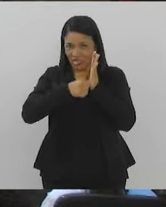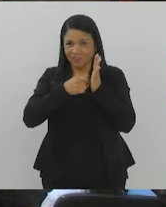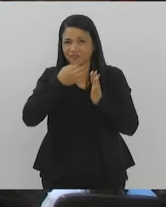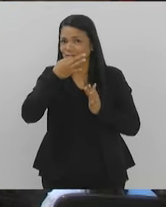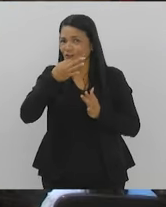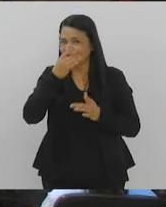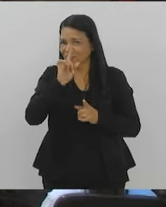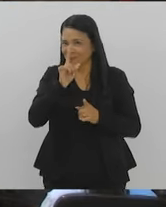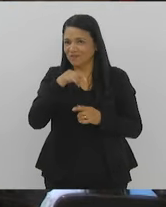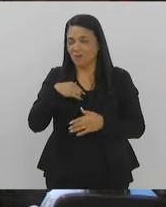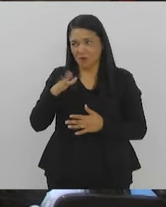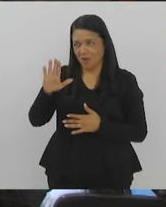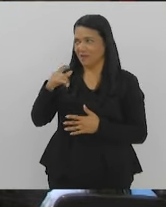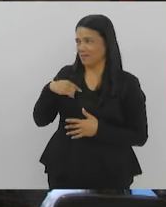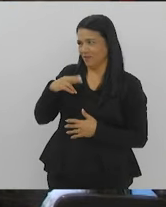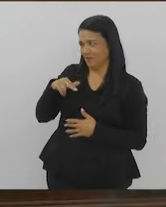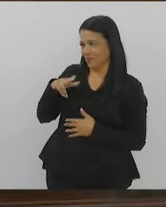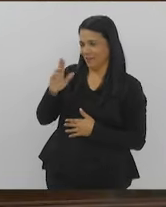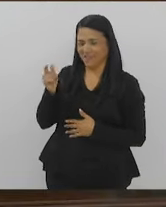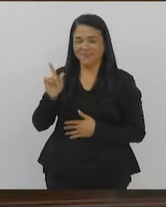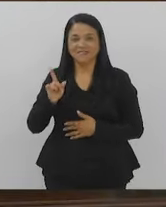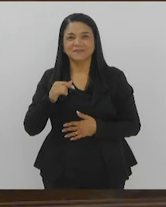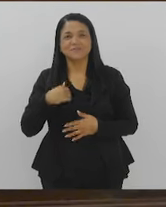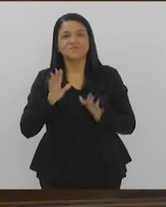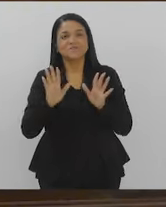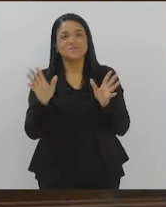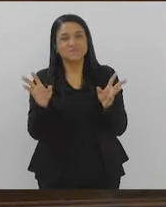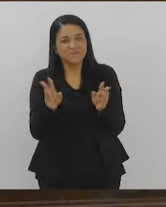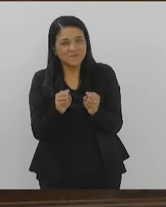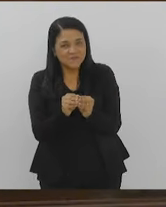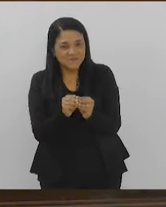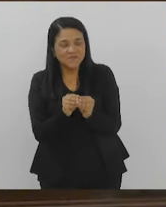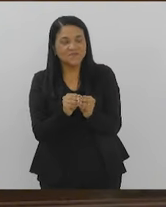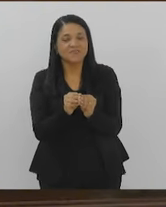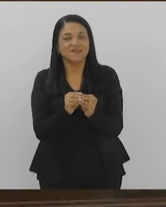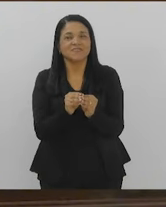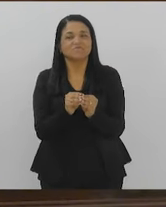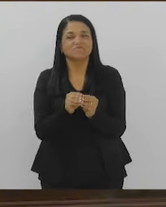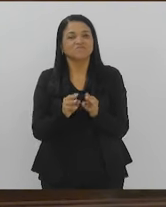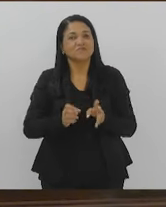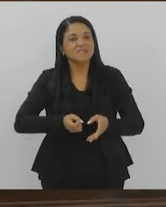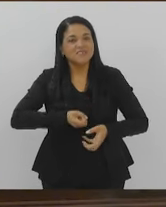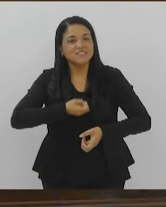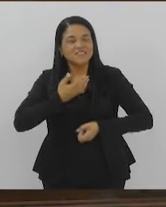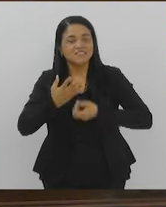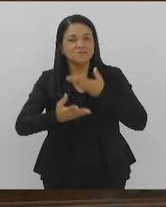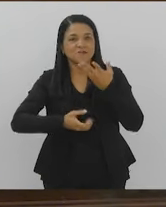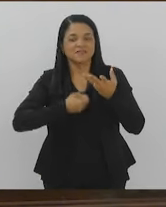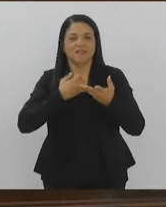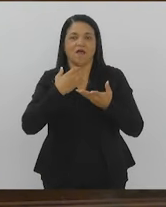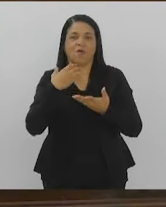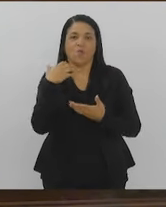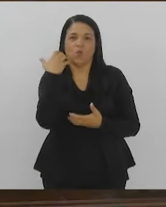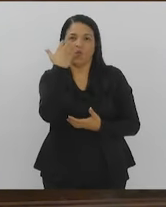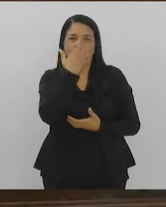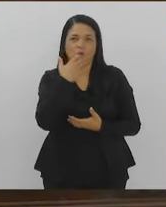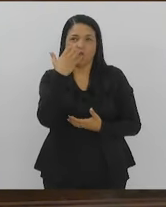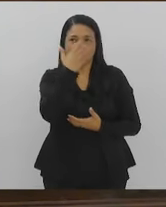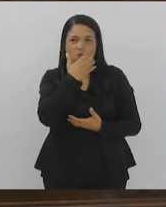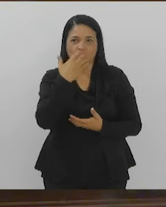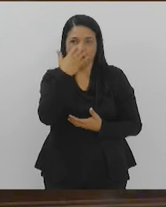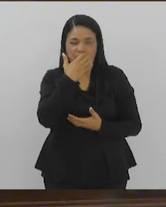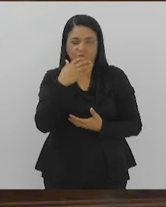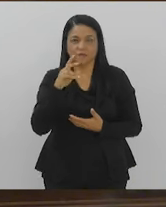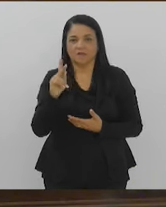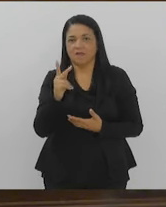Nunca. Terminando, eu quero expressar o que diz o hino 212 da Harpa